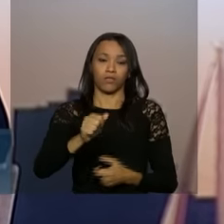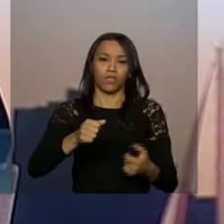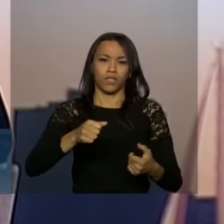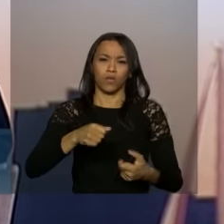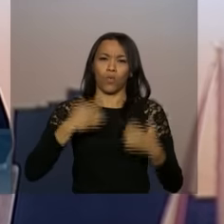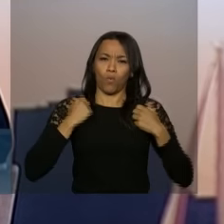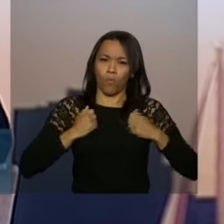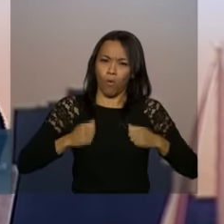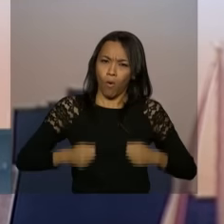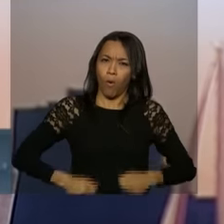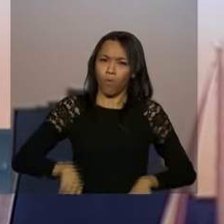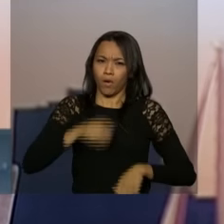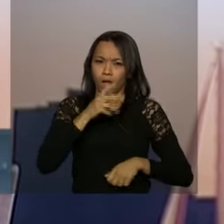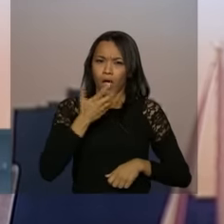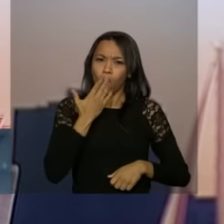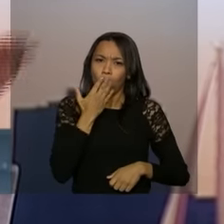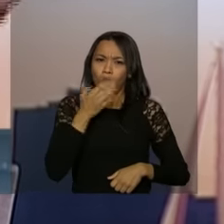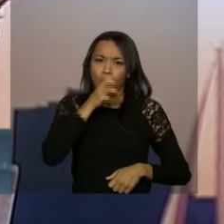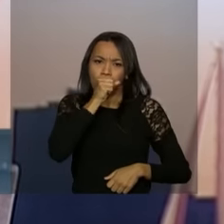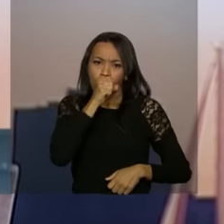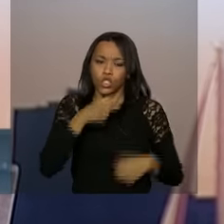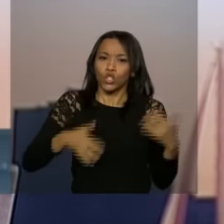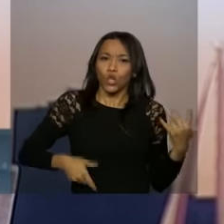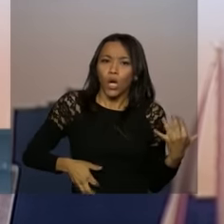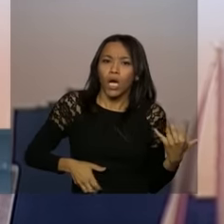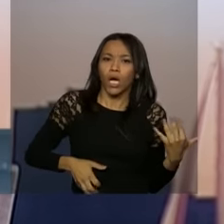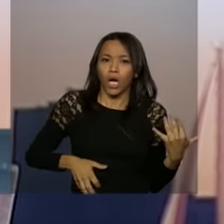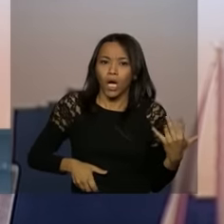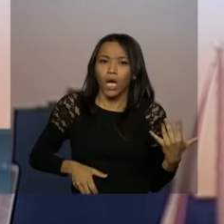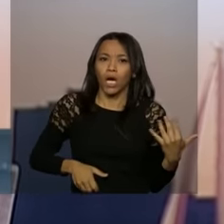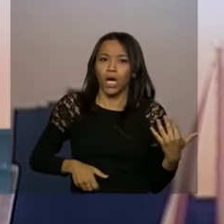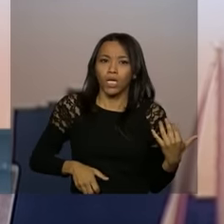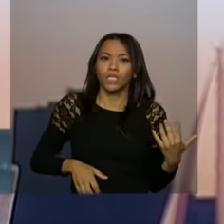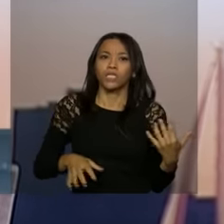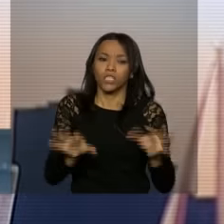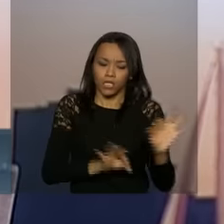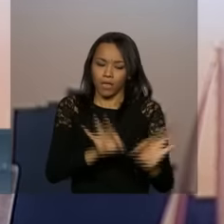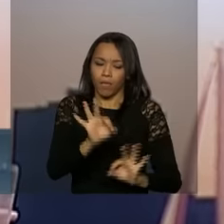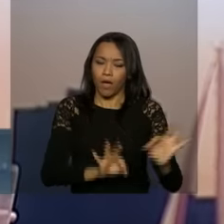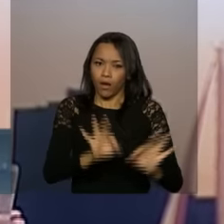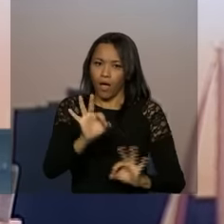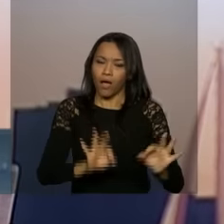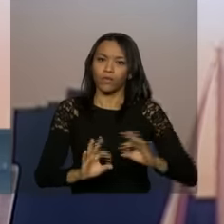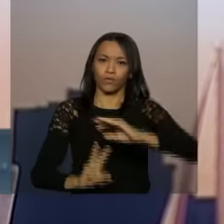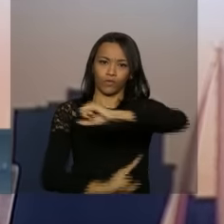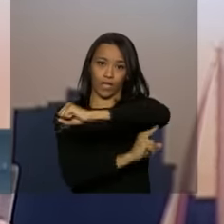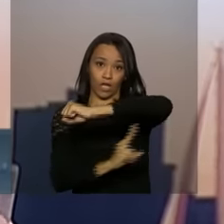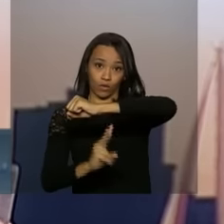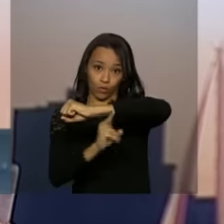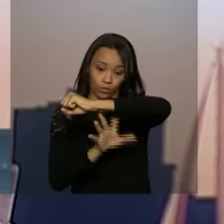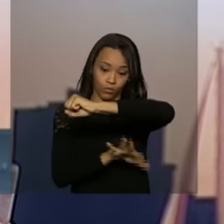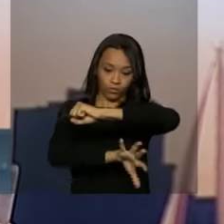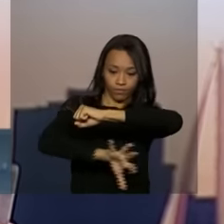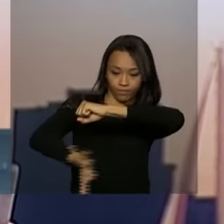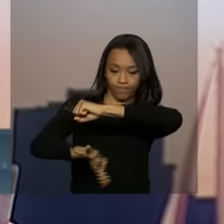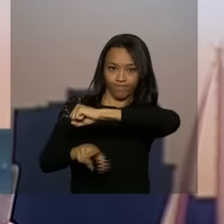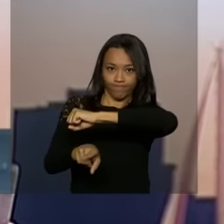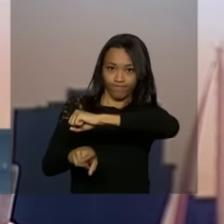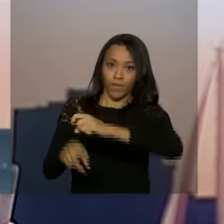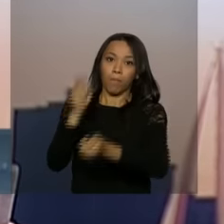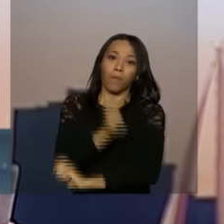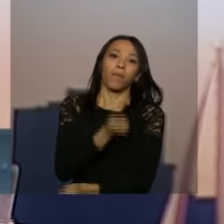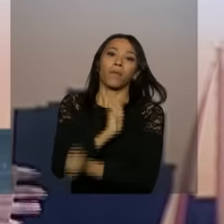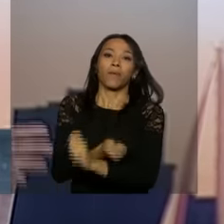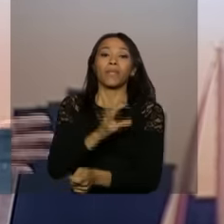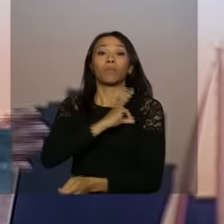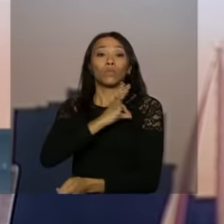tocando. E tinha separado debaixo de um viaduto assim, a banda da polícia